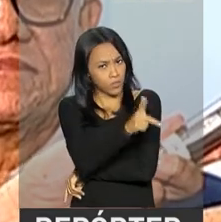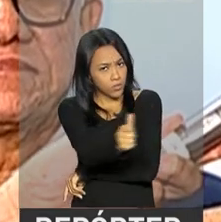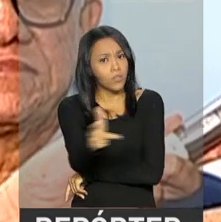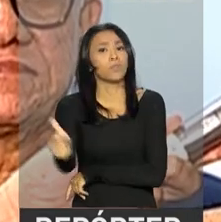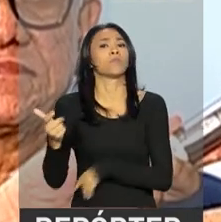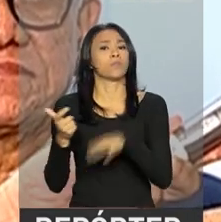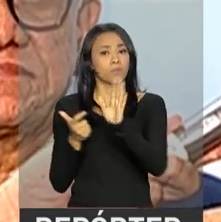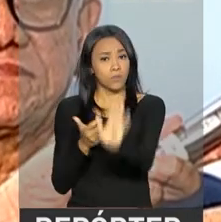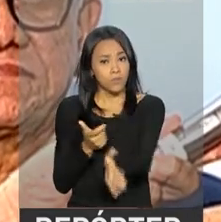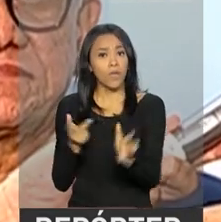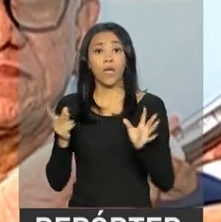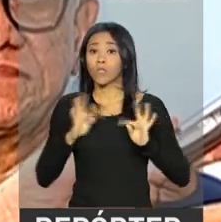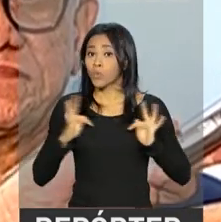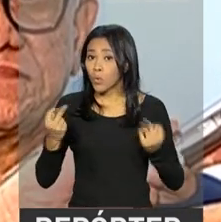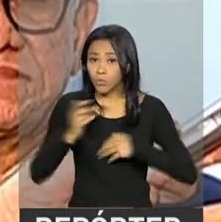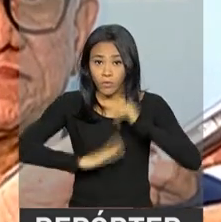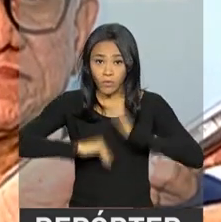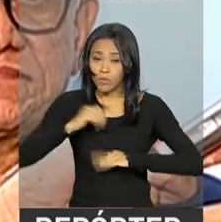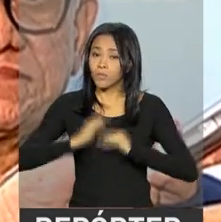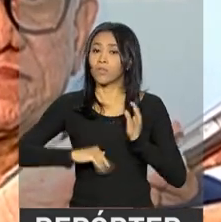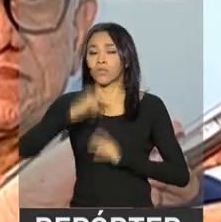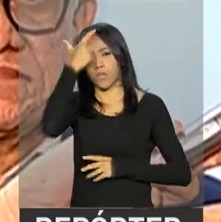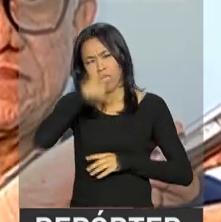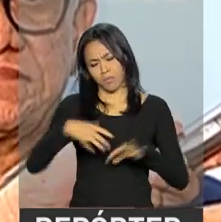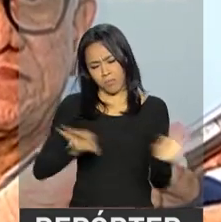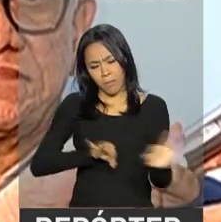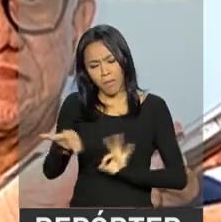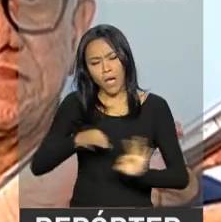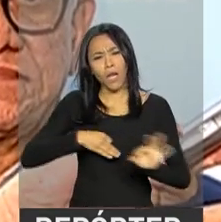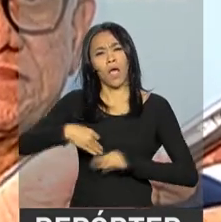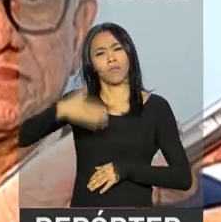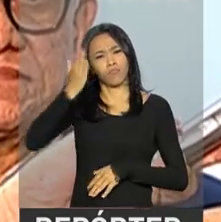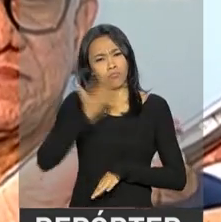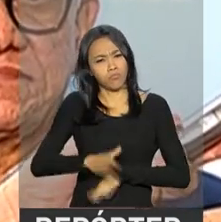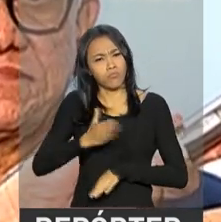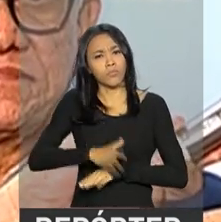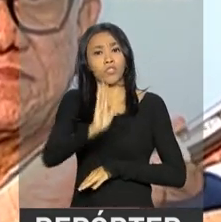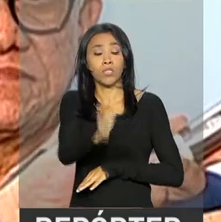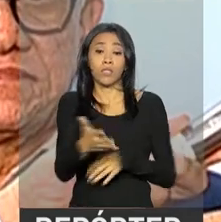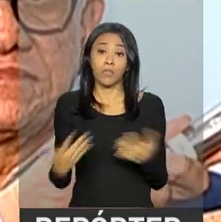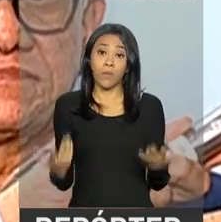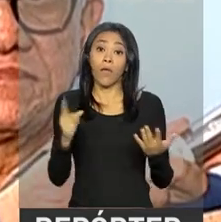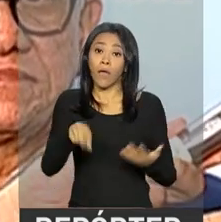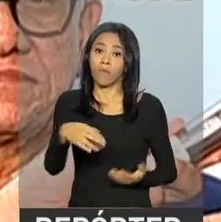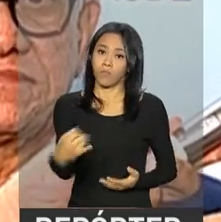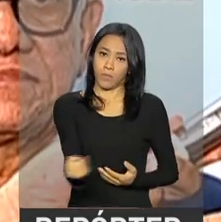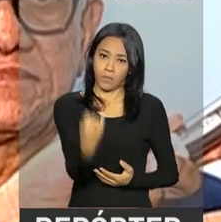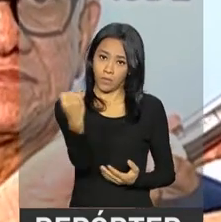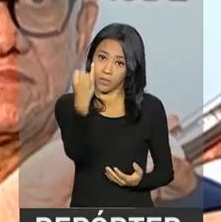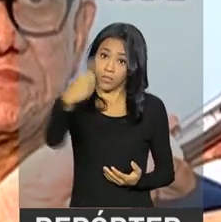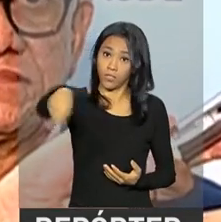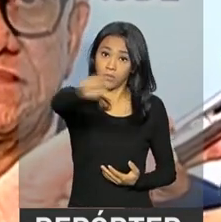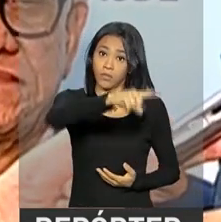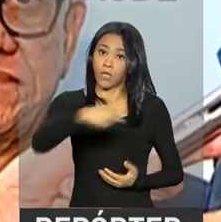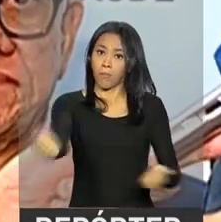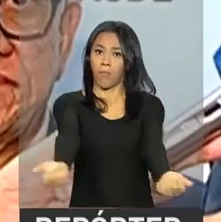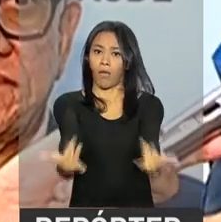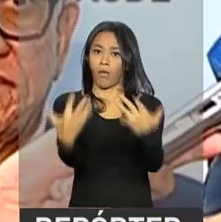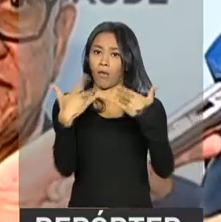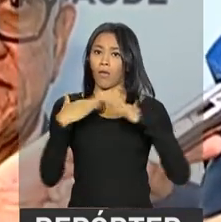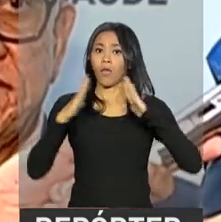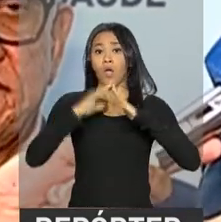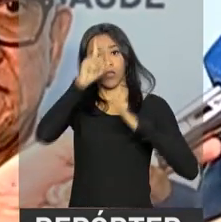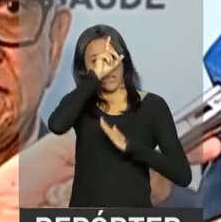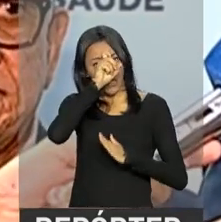unidades de saúde todos preparados, treinados para a vacinação. Portanto, é importante que a população compareça para que